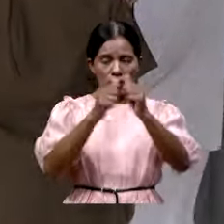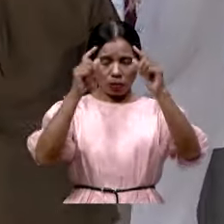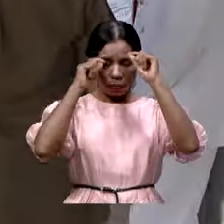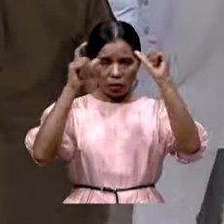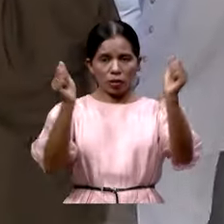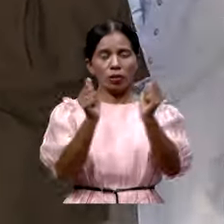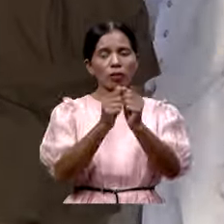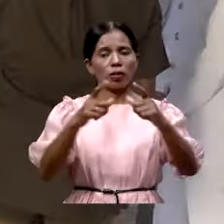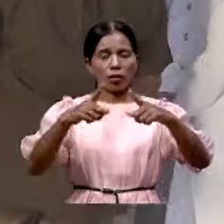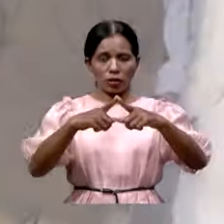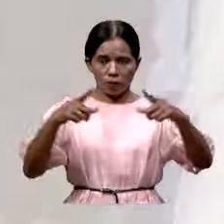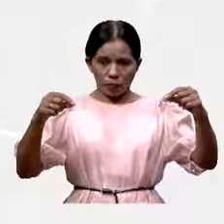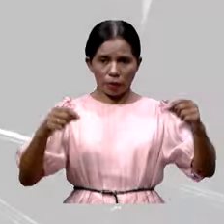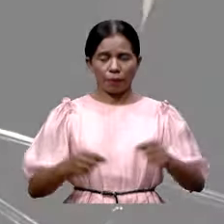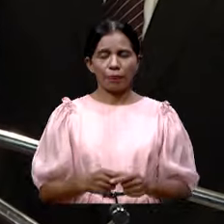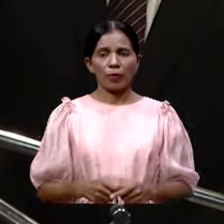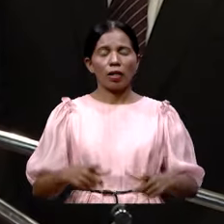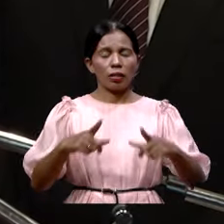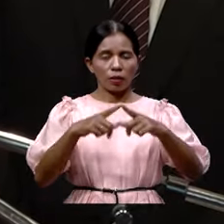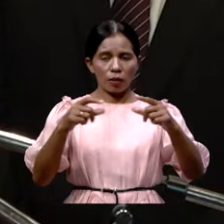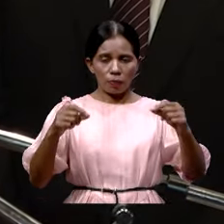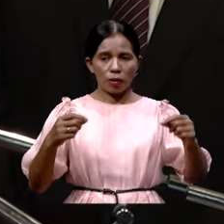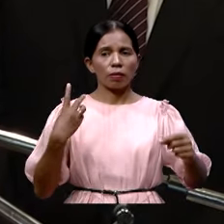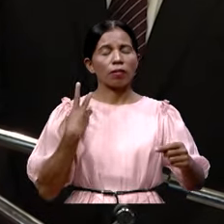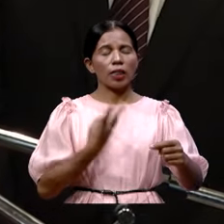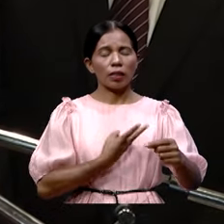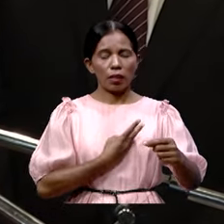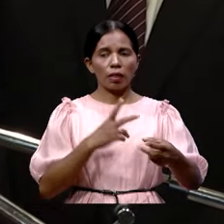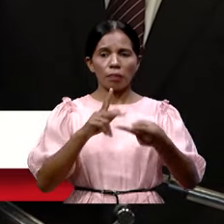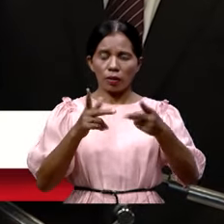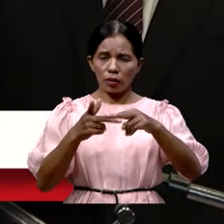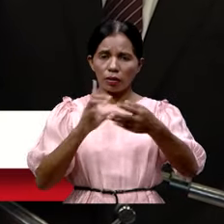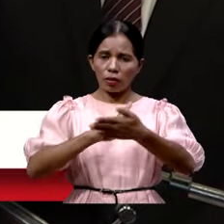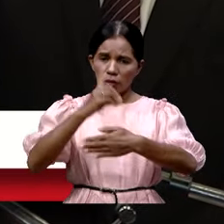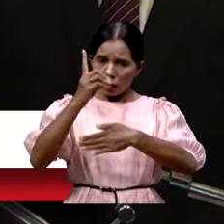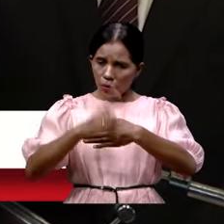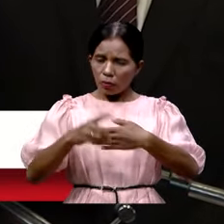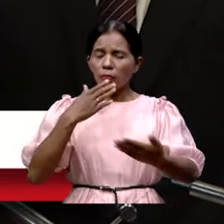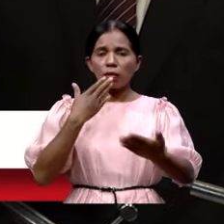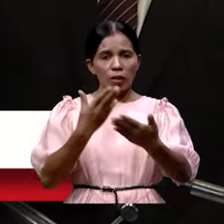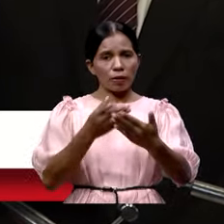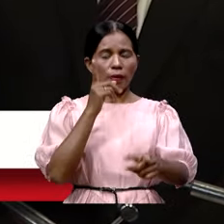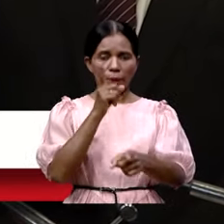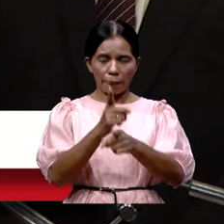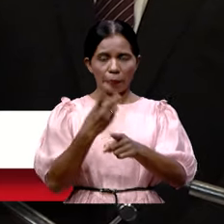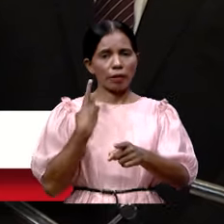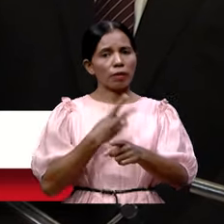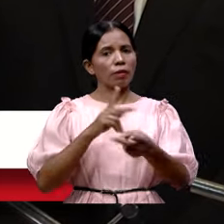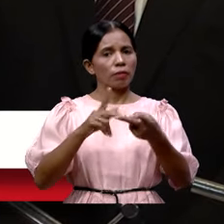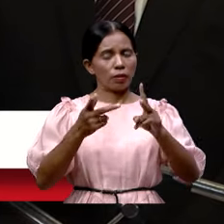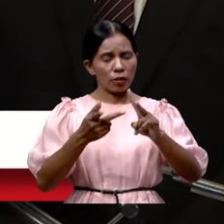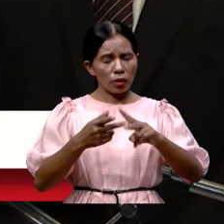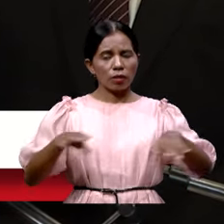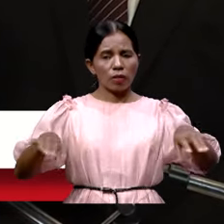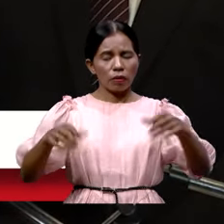Japão. O Japão tinha parceiros de desenvolvimento e daquele dia e tinha parceiro e a cooperação